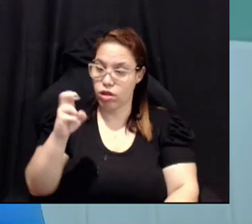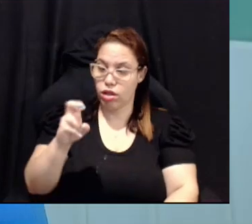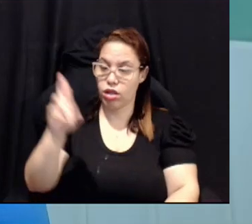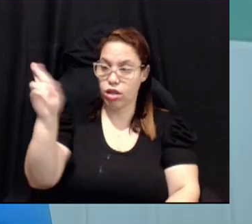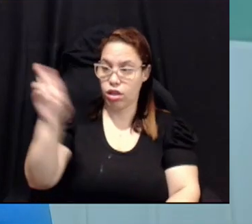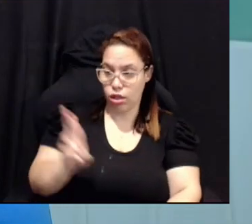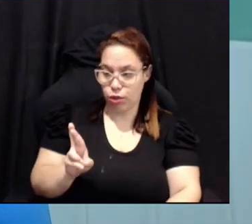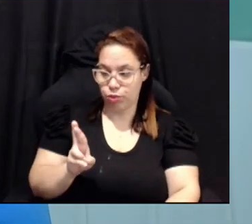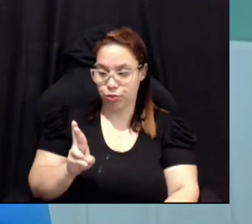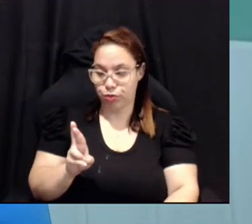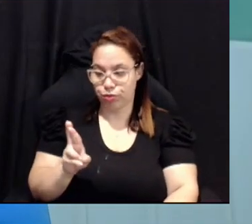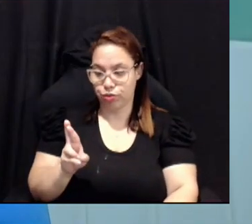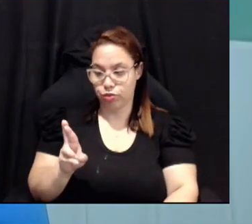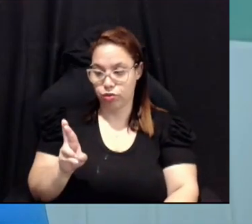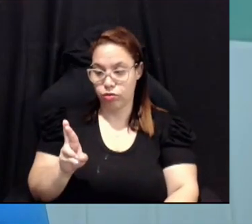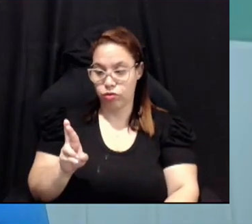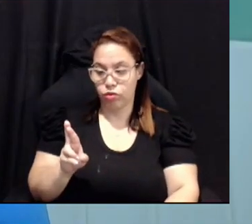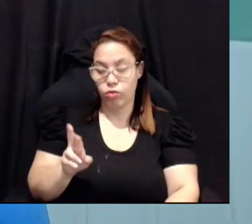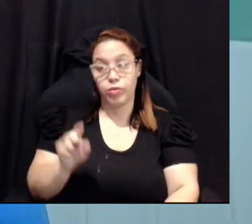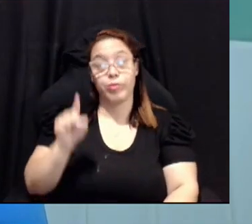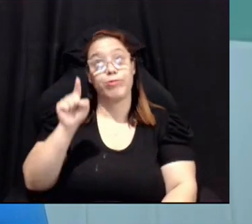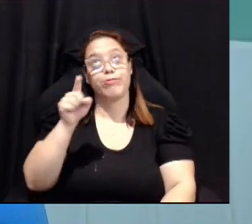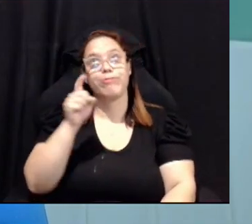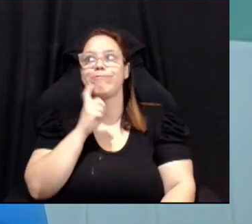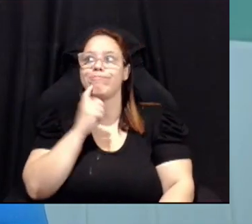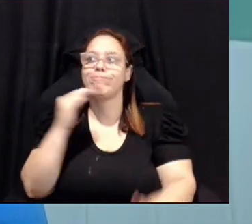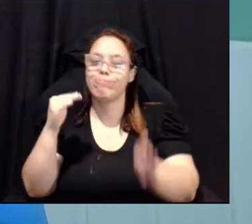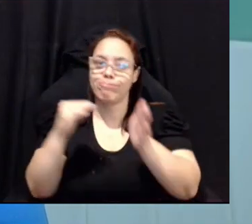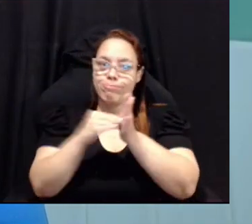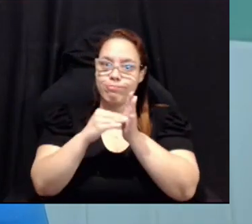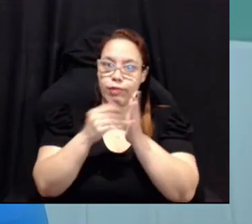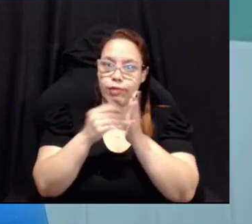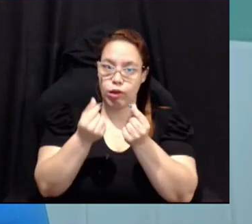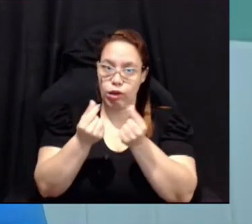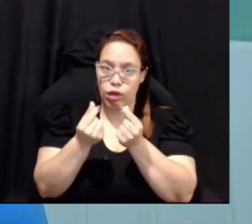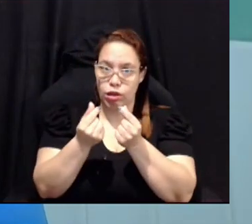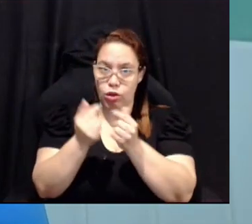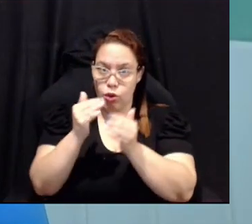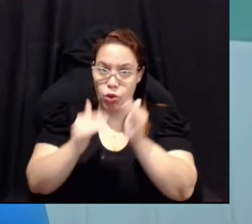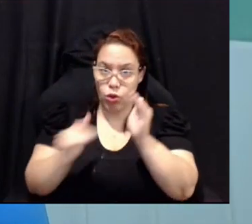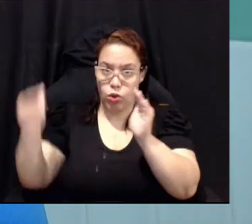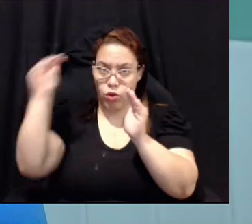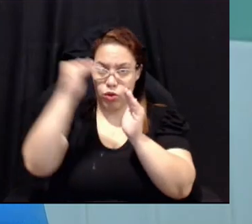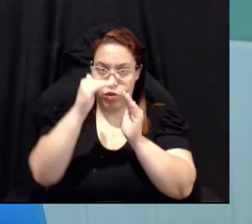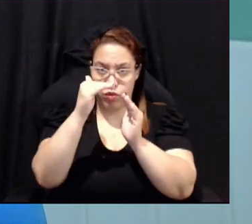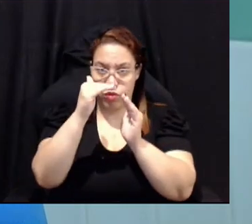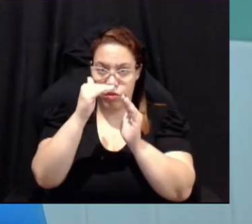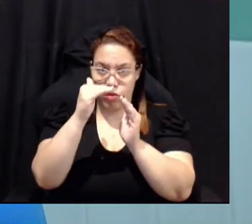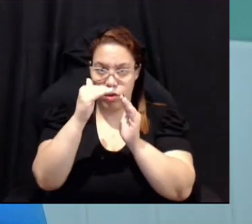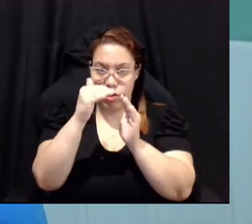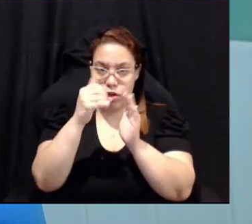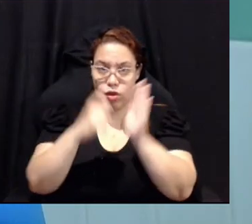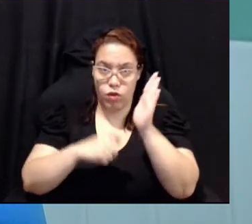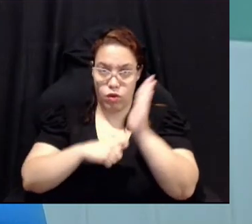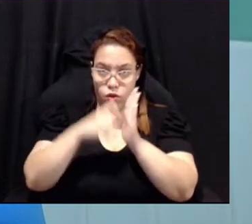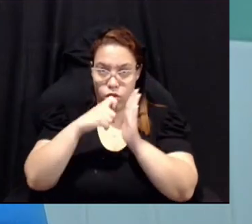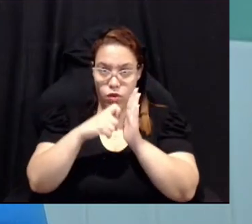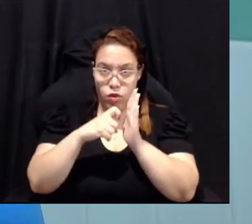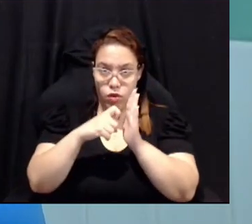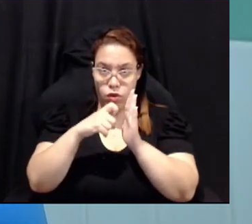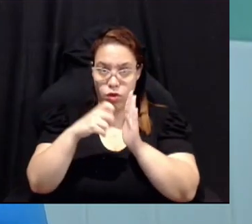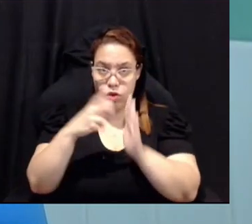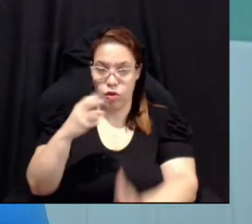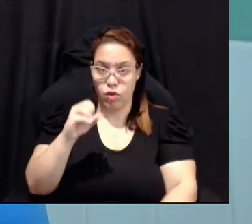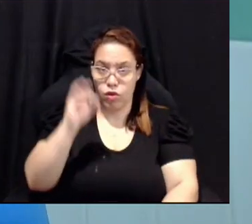E se você atingir um valor que seja superior, o imposto que você tem a pagar for superior a 20% desse